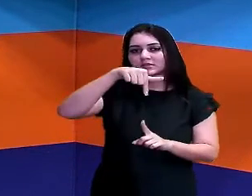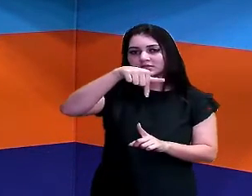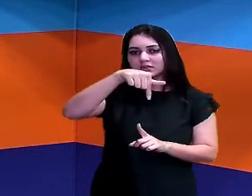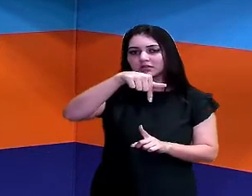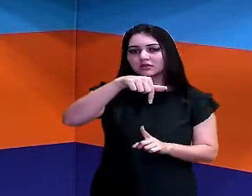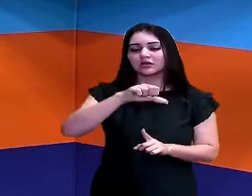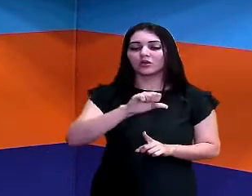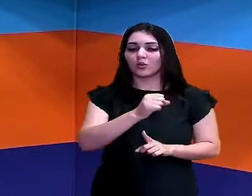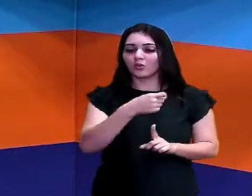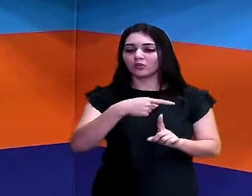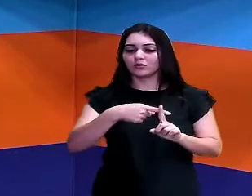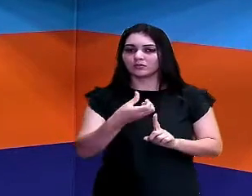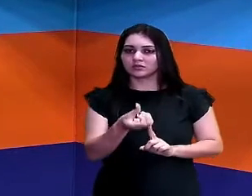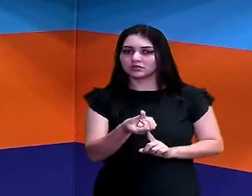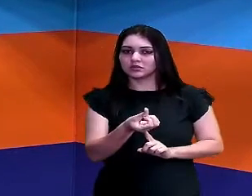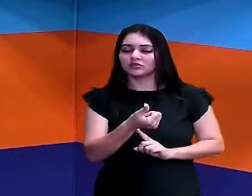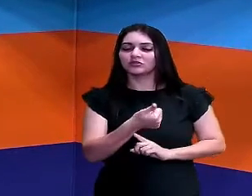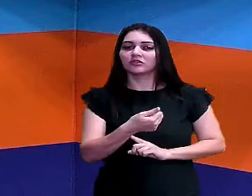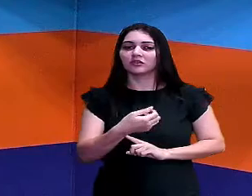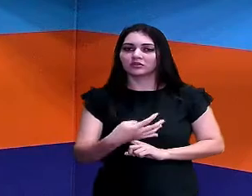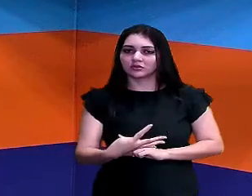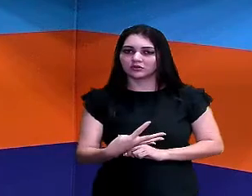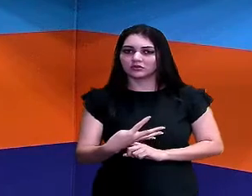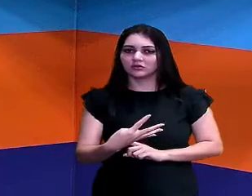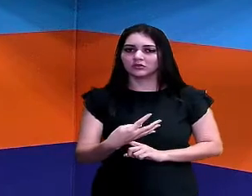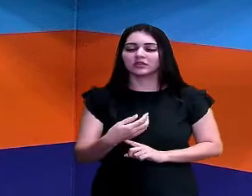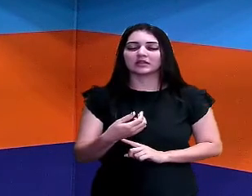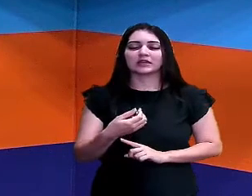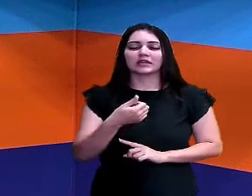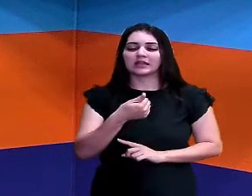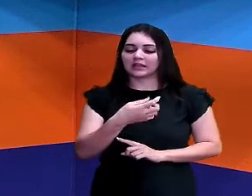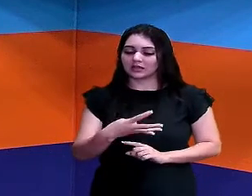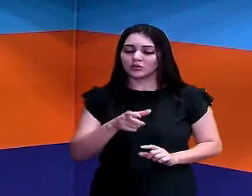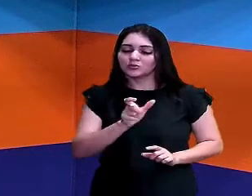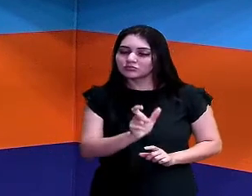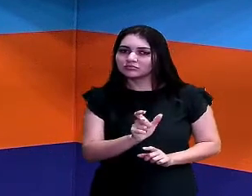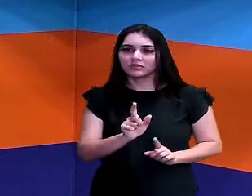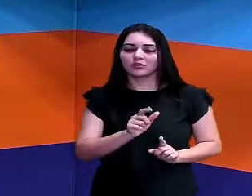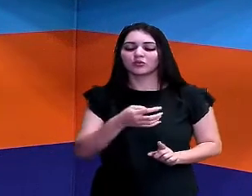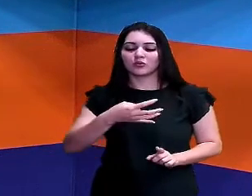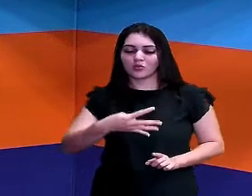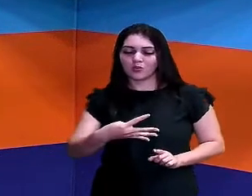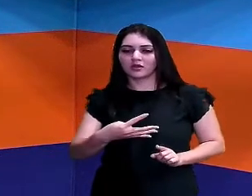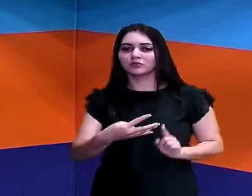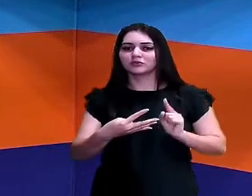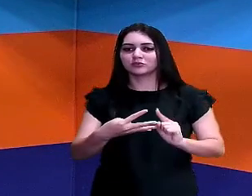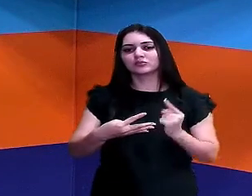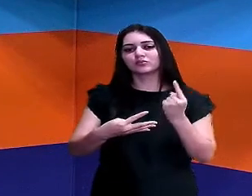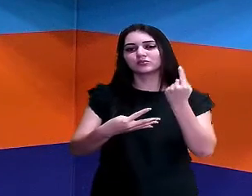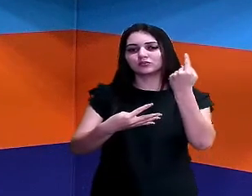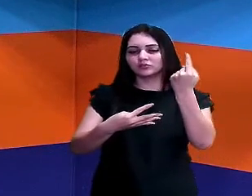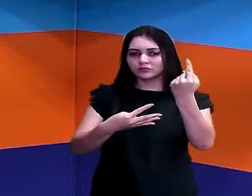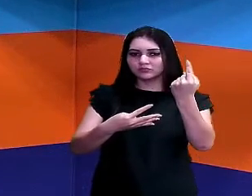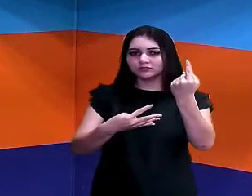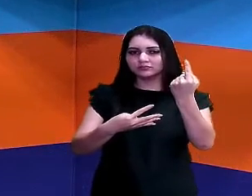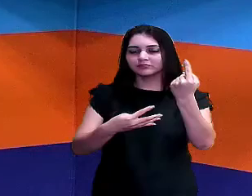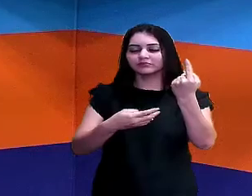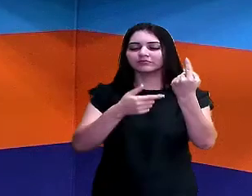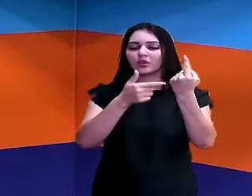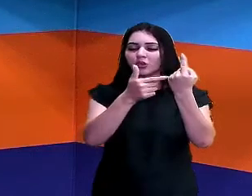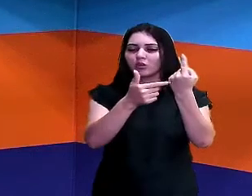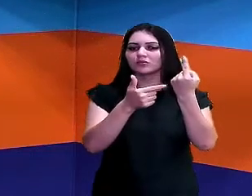8. 8 mais 6, 14. O 14 não vai ficar todinho aqui. Então, fica o 4 e sobe 1 aqui em cima do